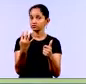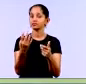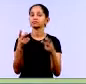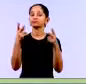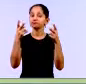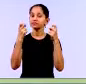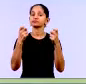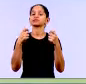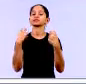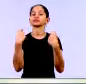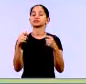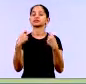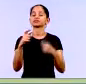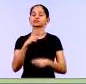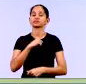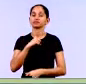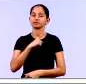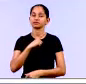Observem